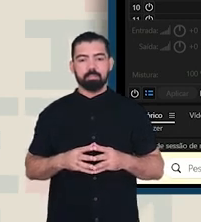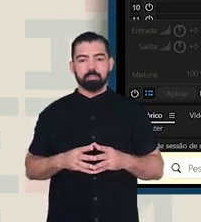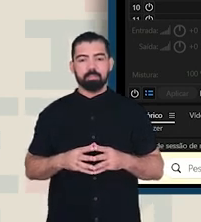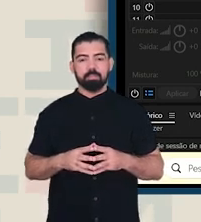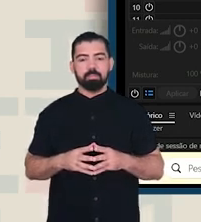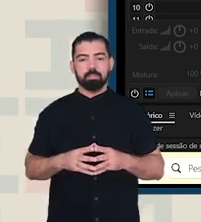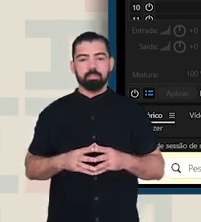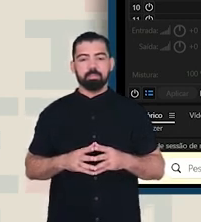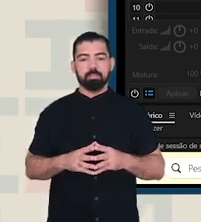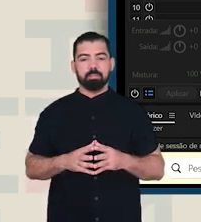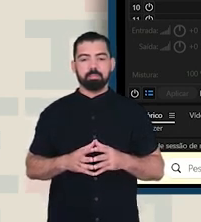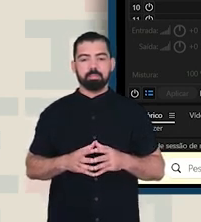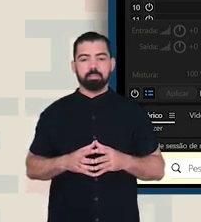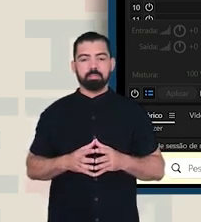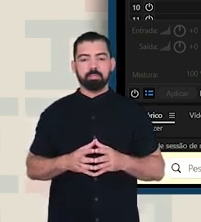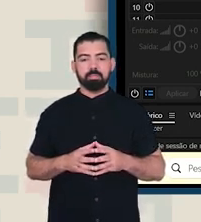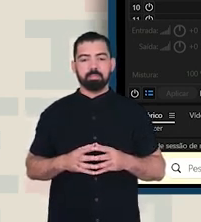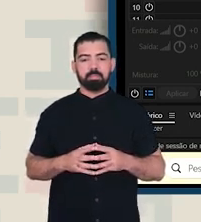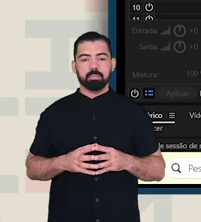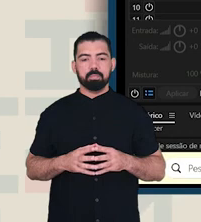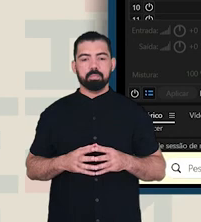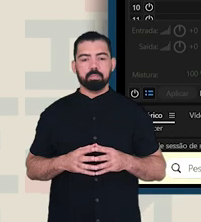com isto.